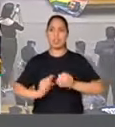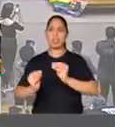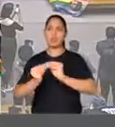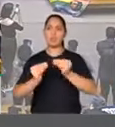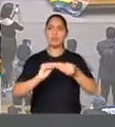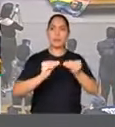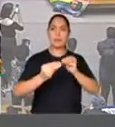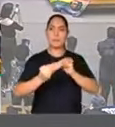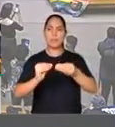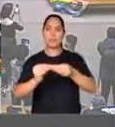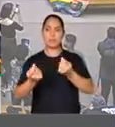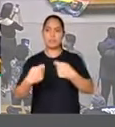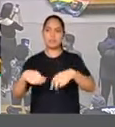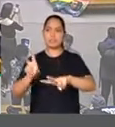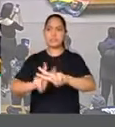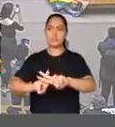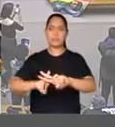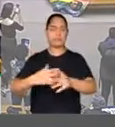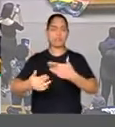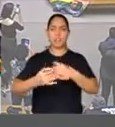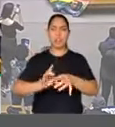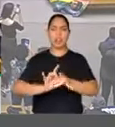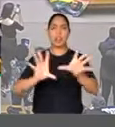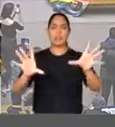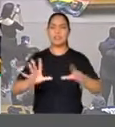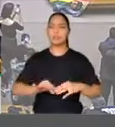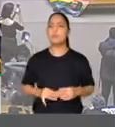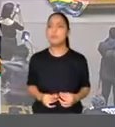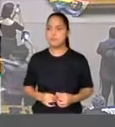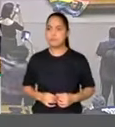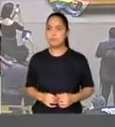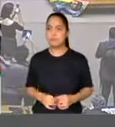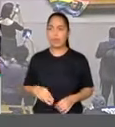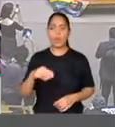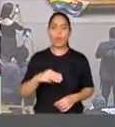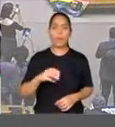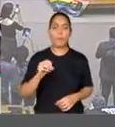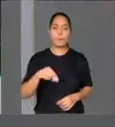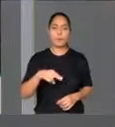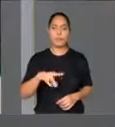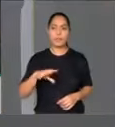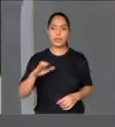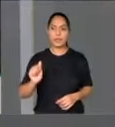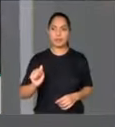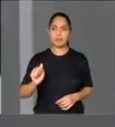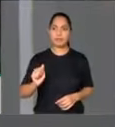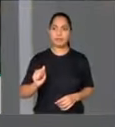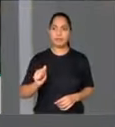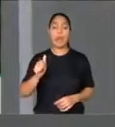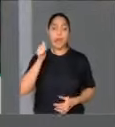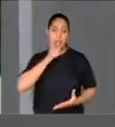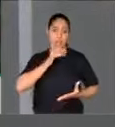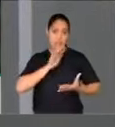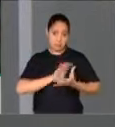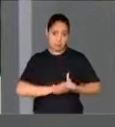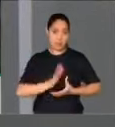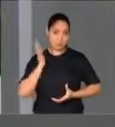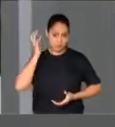ser aprisionados. Com a palavra, Mônica Benício.